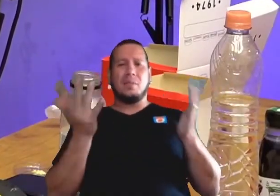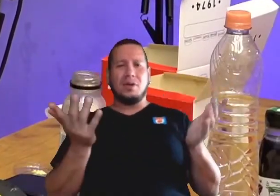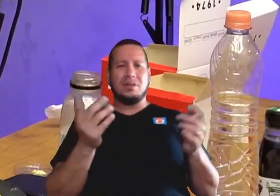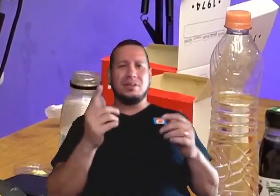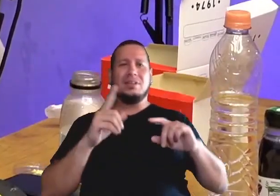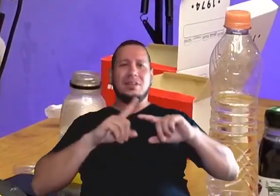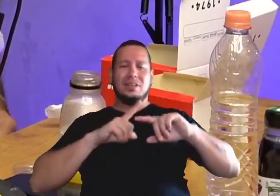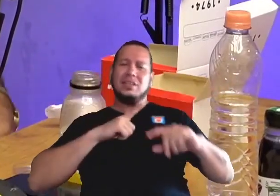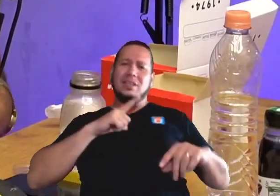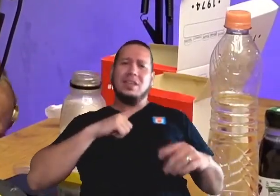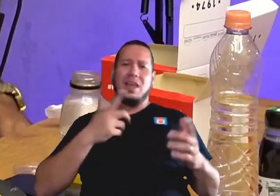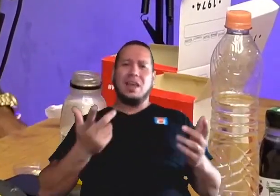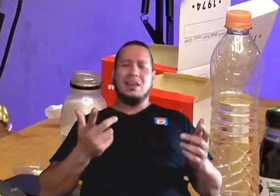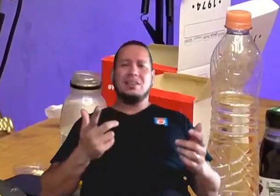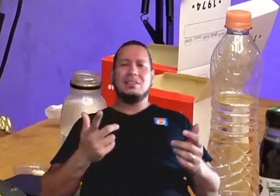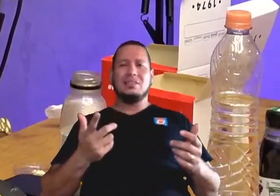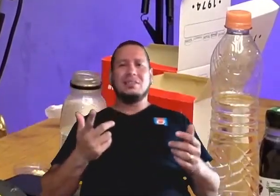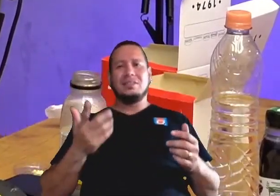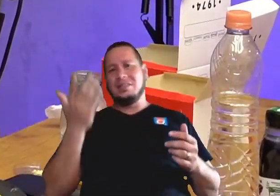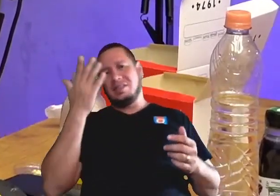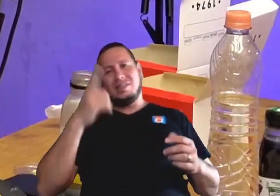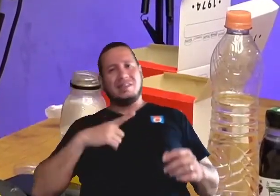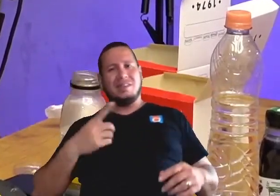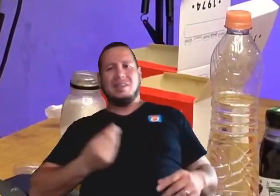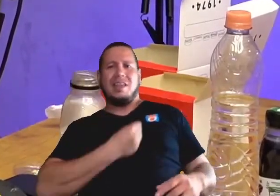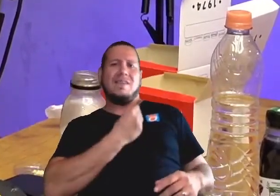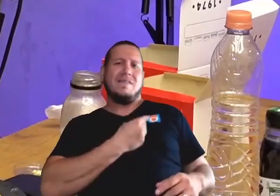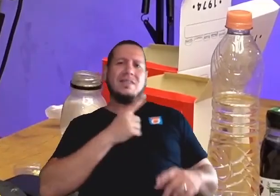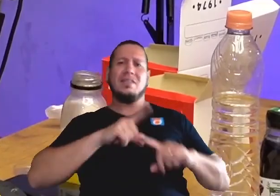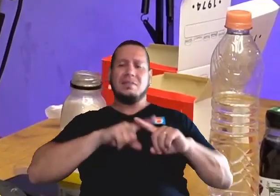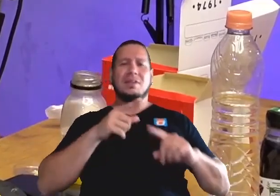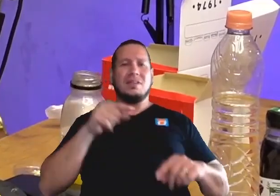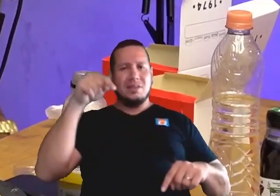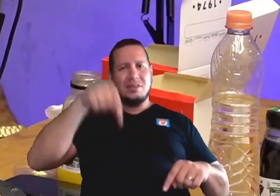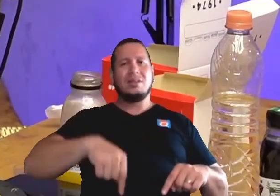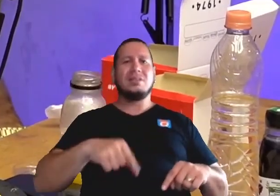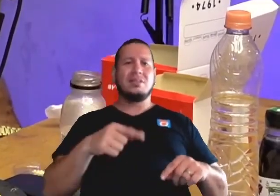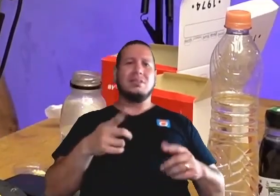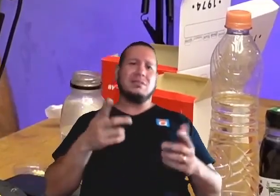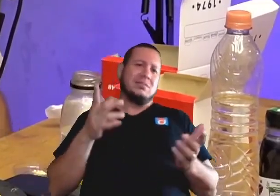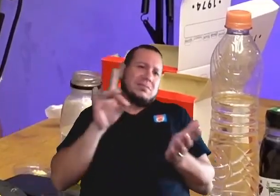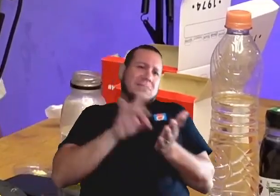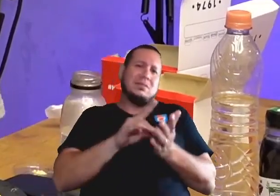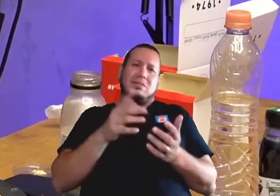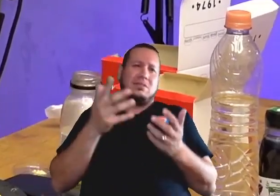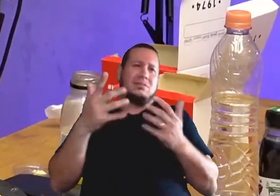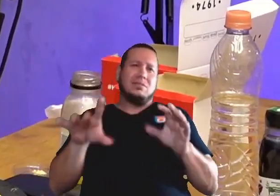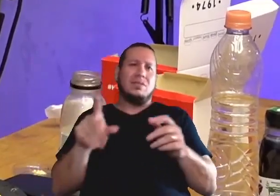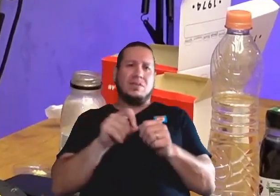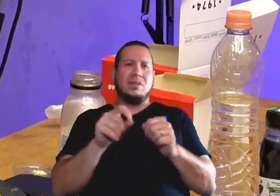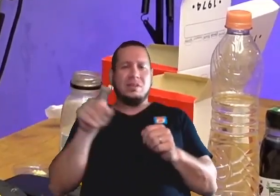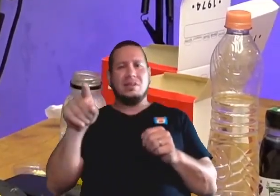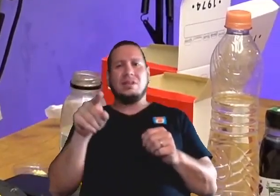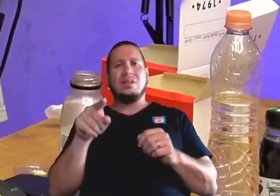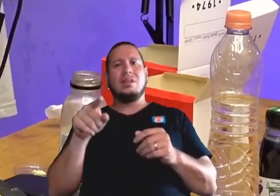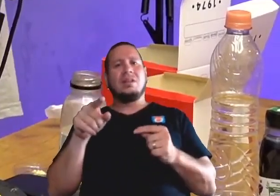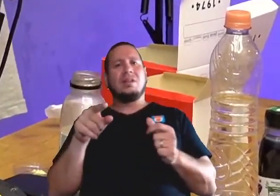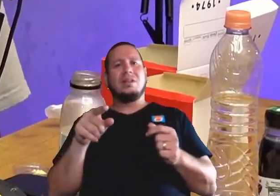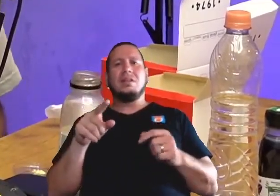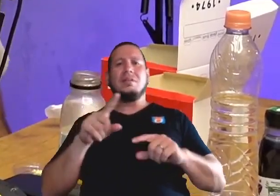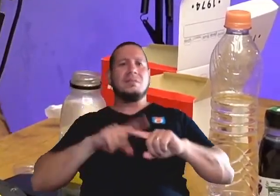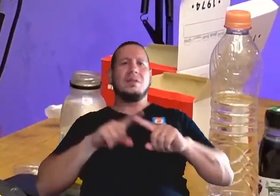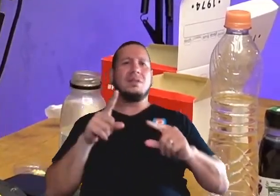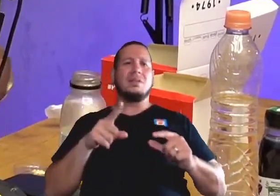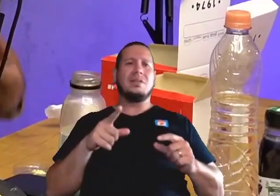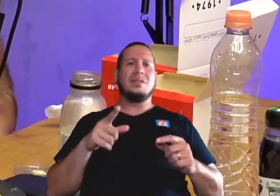eu falei mano tem que tá ligado ela não tá aqui eu falei mas eu tô aqui eu sei que eu não vou fazer um bagulho desse com ela